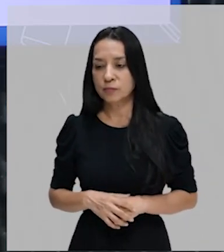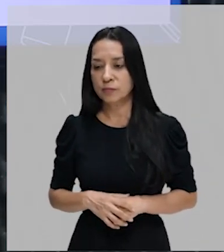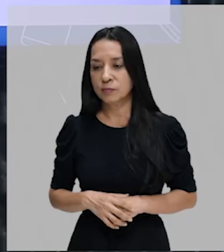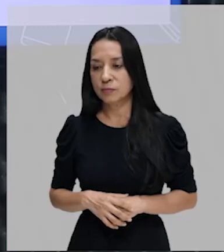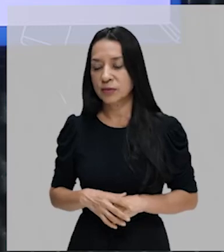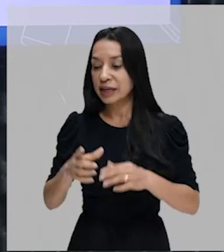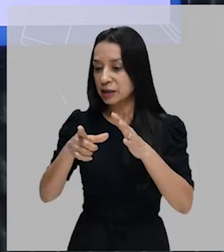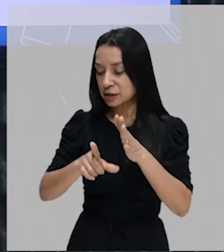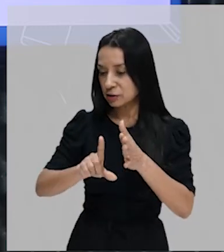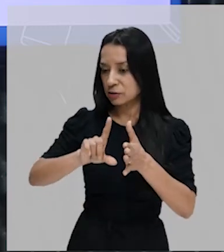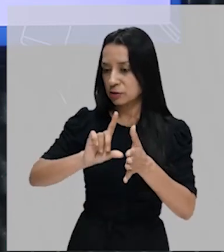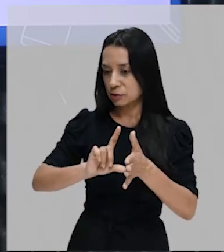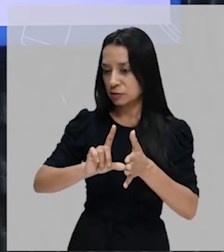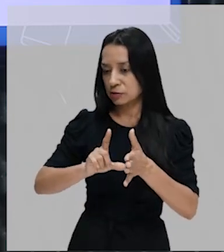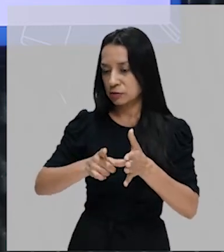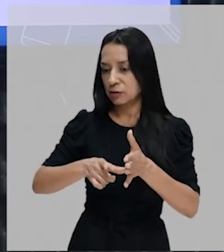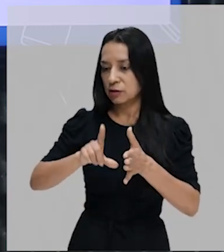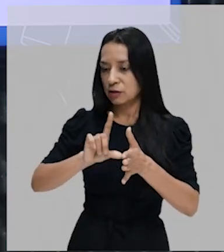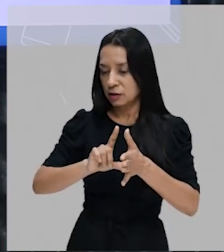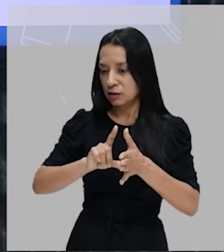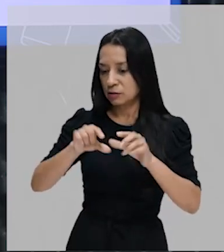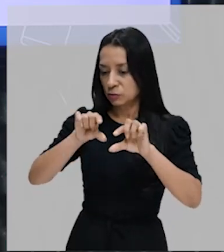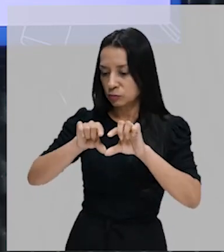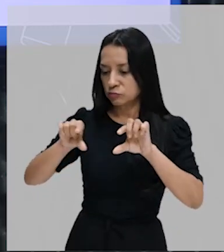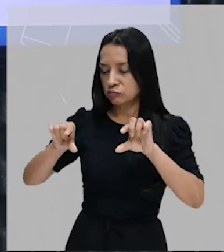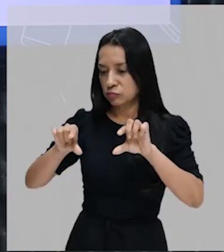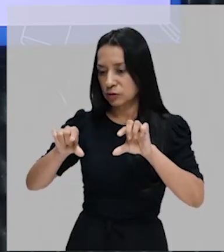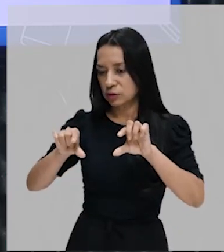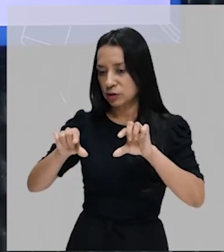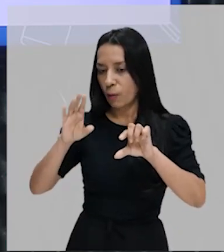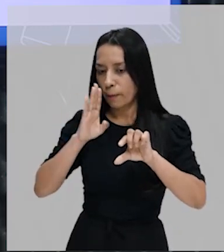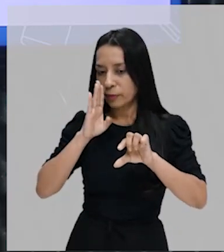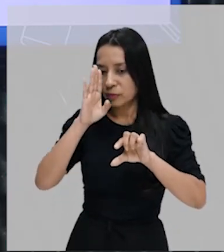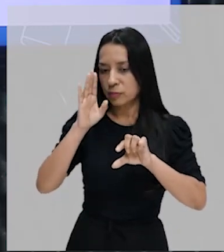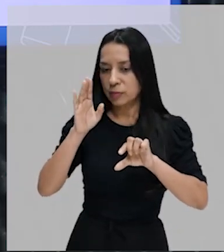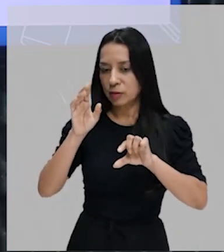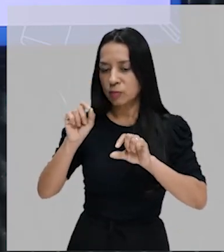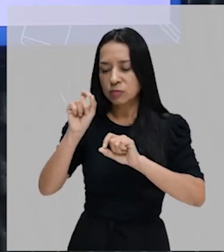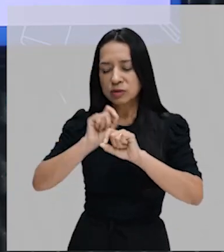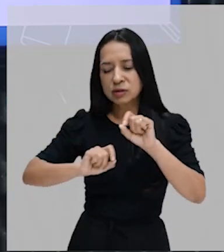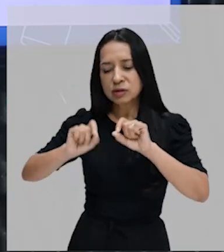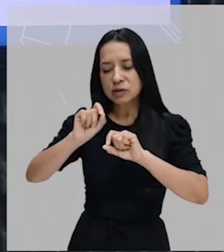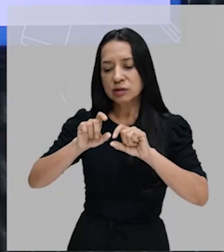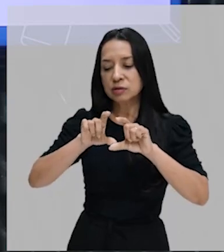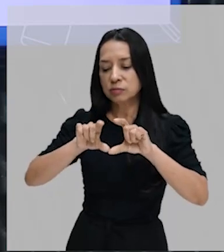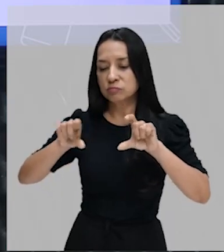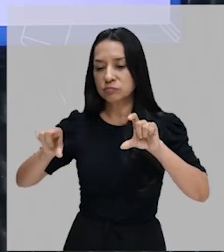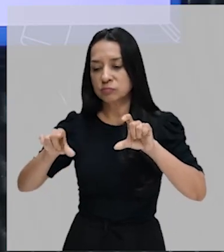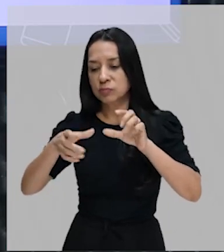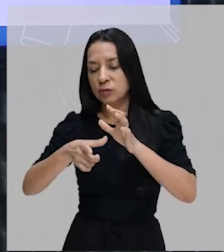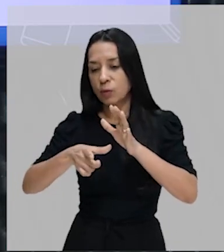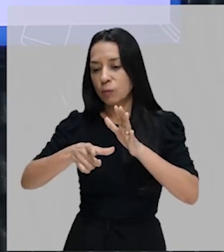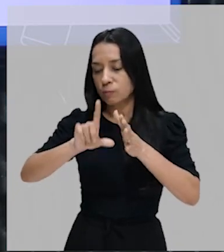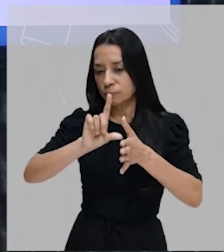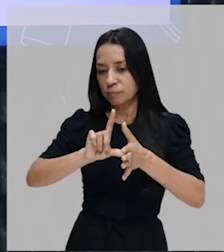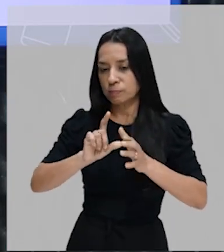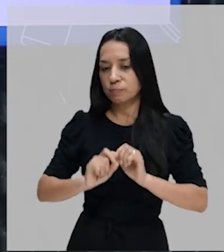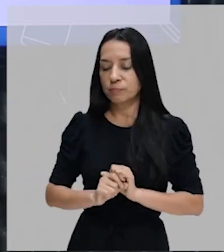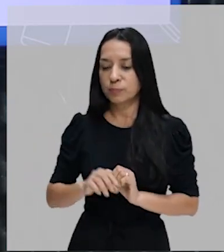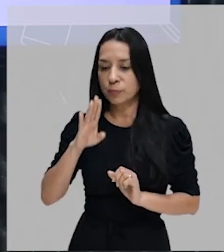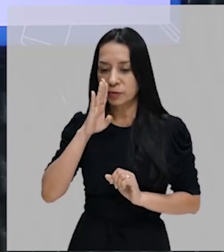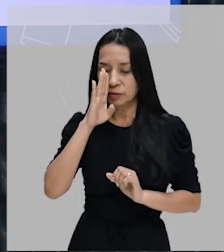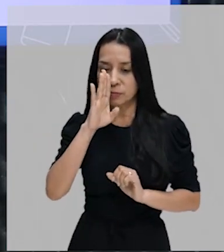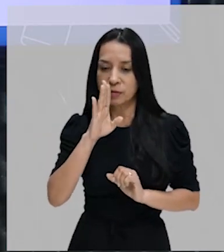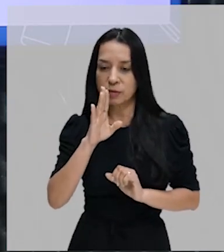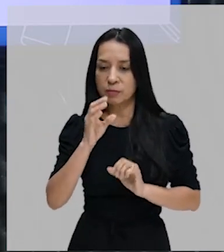o antecede é o antecedente da oração principal. Quem é que antecede a oração principal? Ele pode